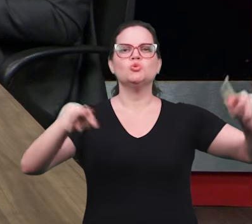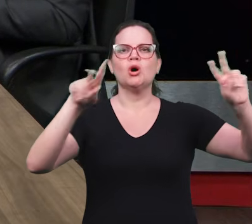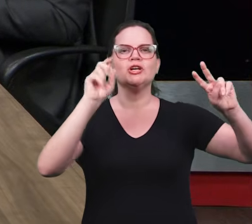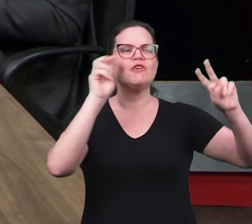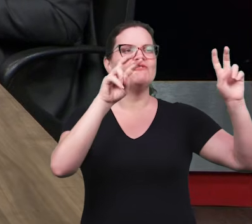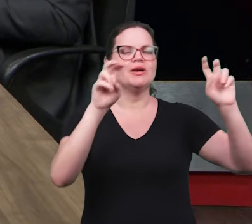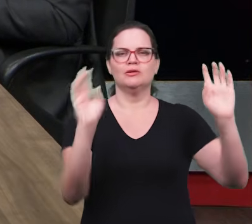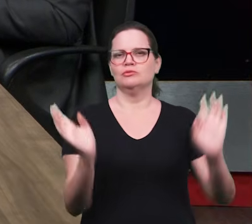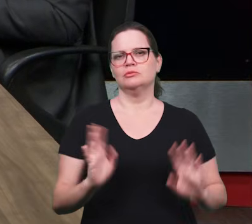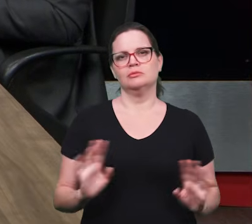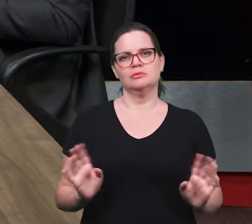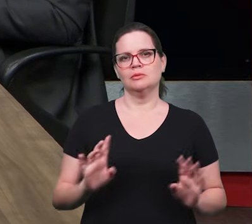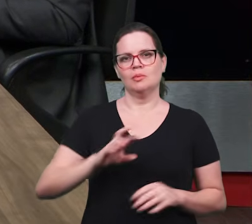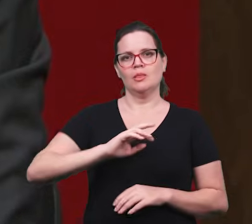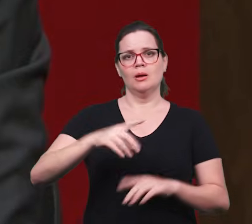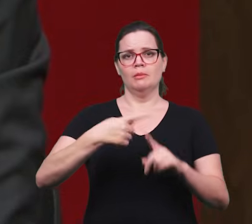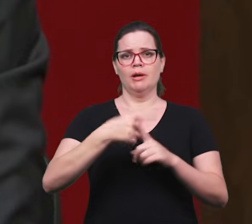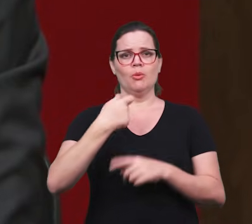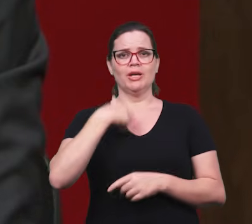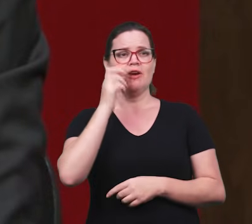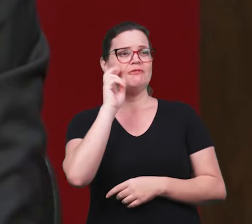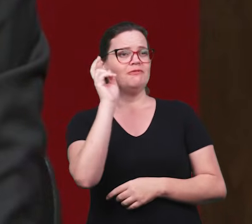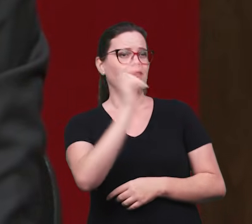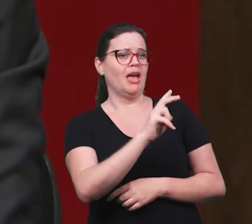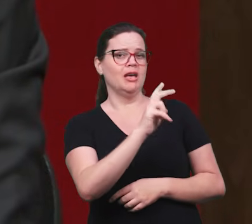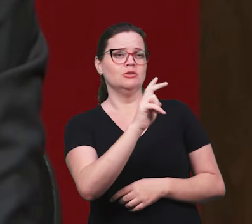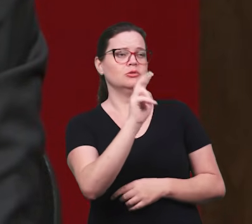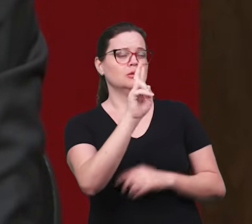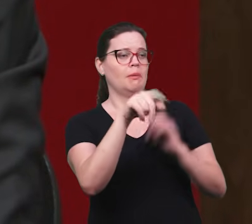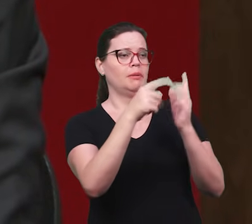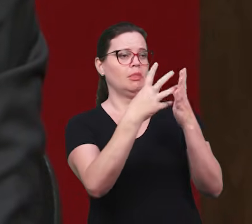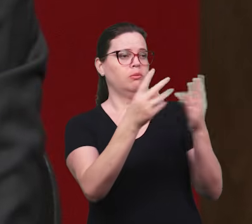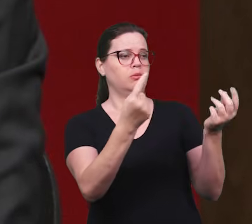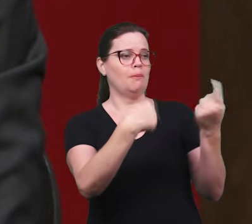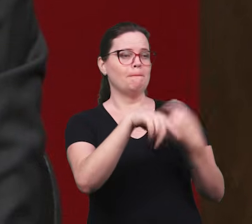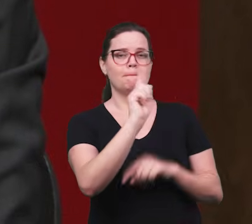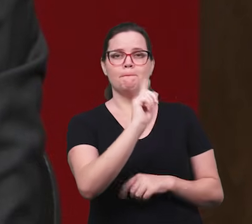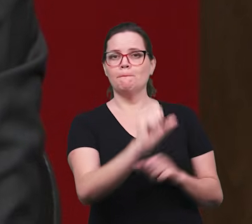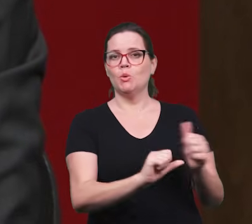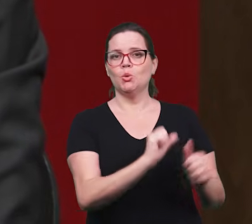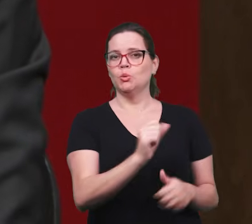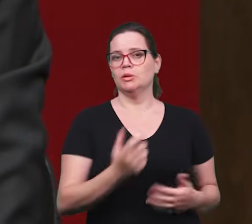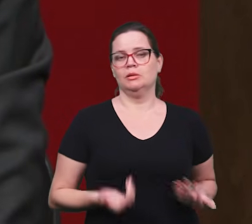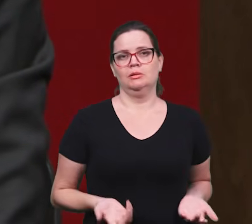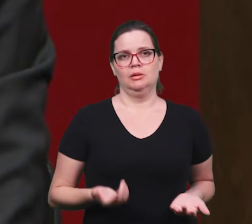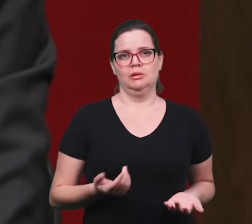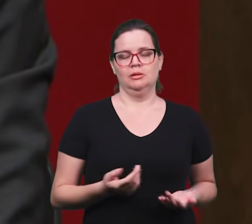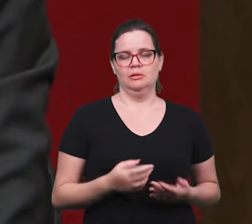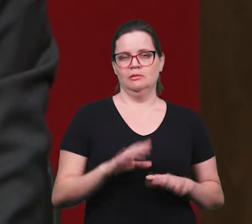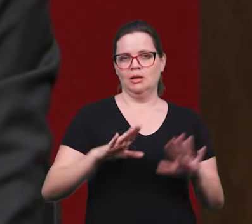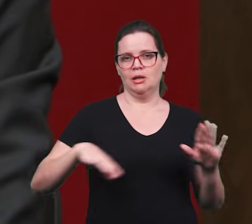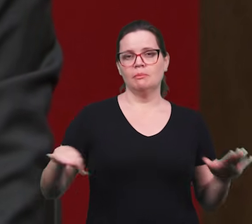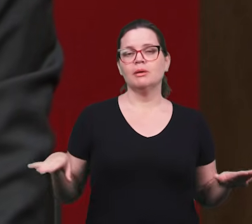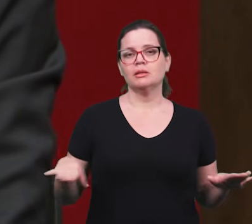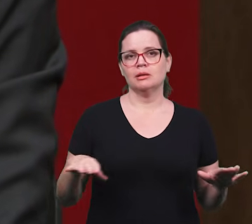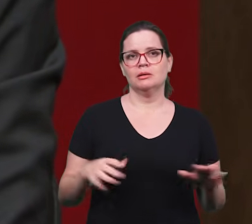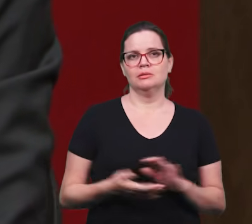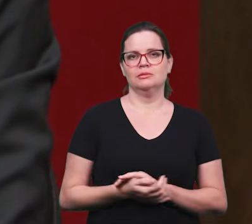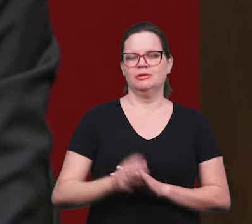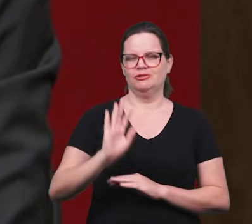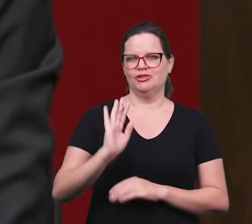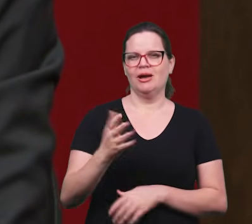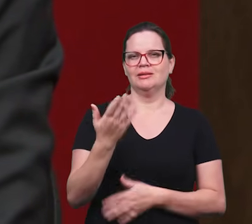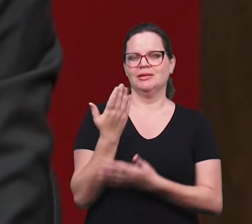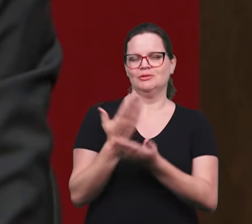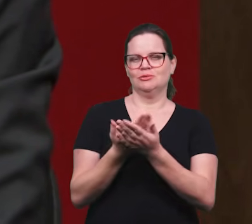por aquilo que é aparente, porque as coisas aparentes, elas se dissolvem, elas se desfazem, né, conforme o gráfico que nós